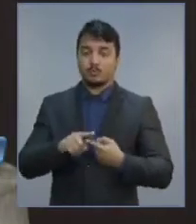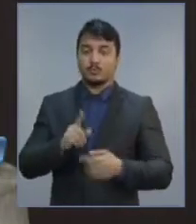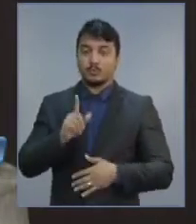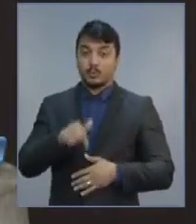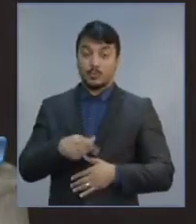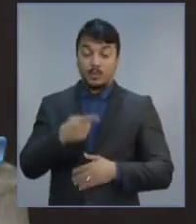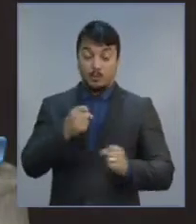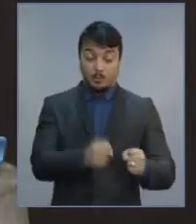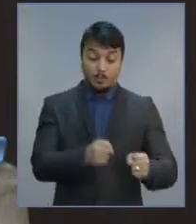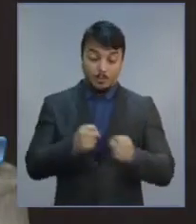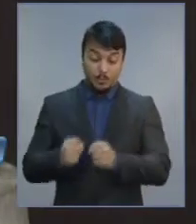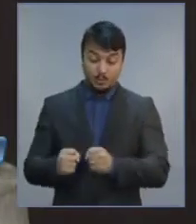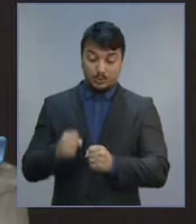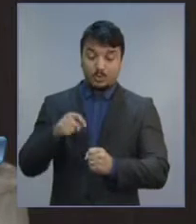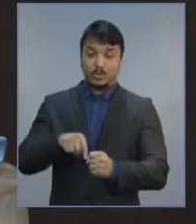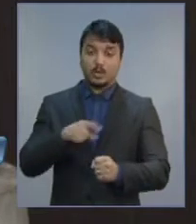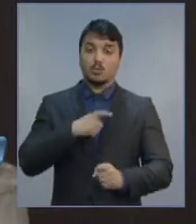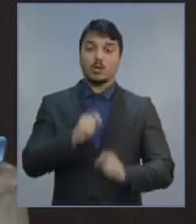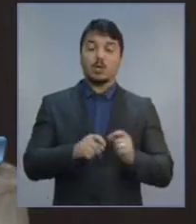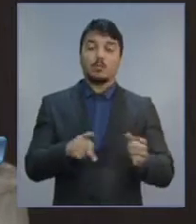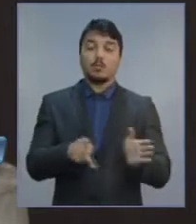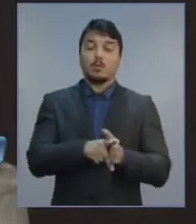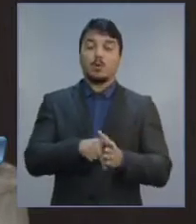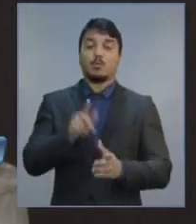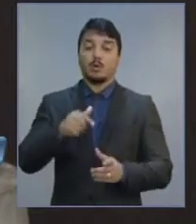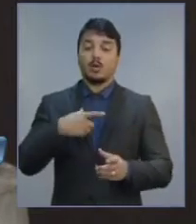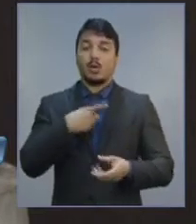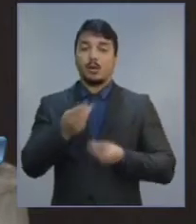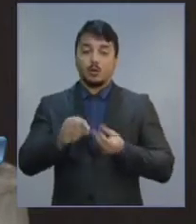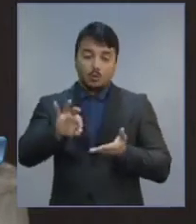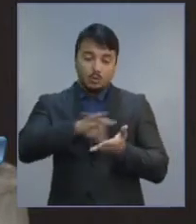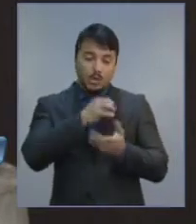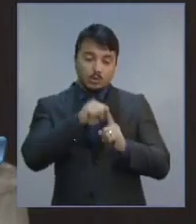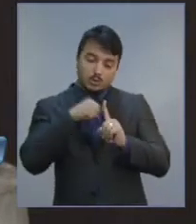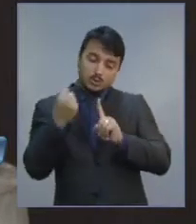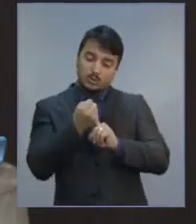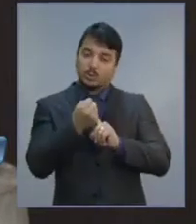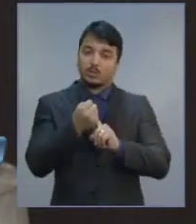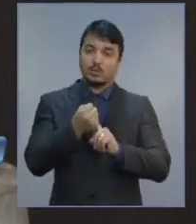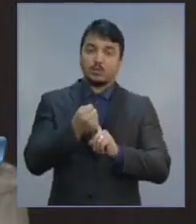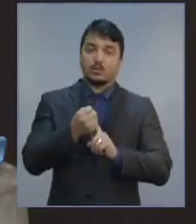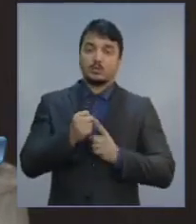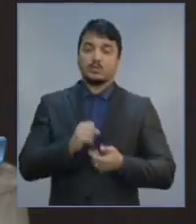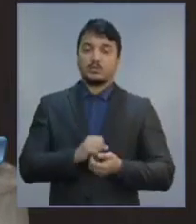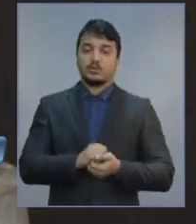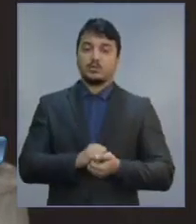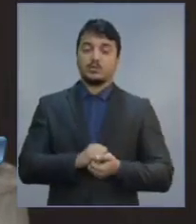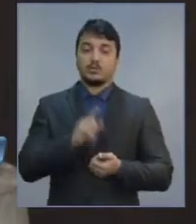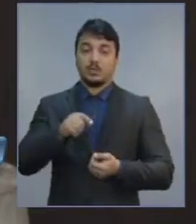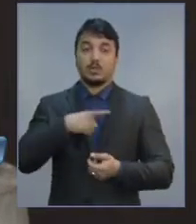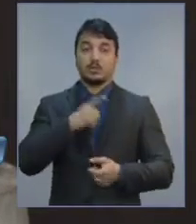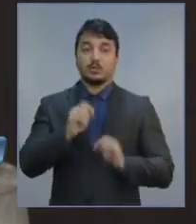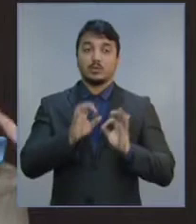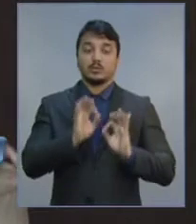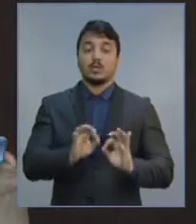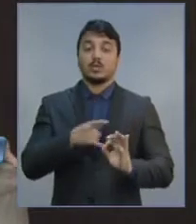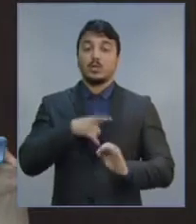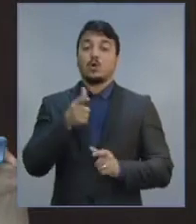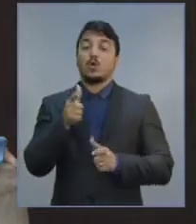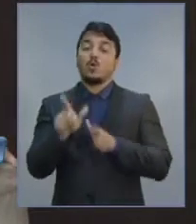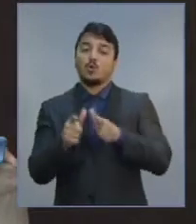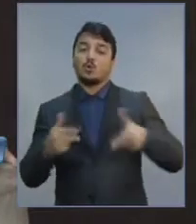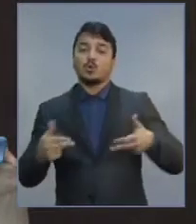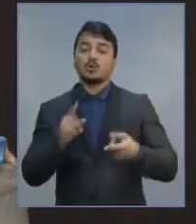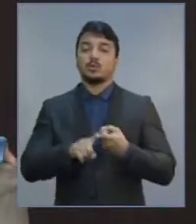Esse poder, que é fruto do contrato social, que estabelece, dentre outras